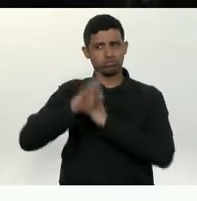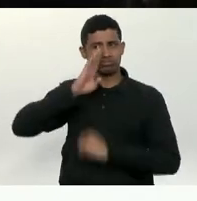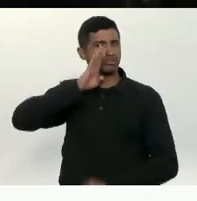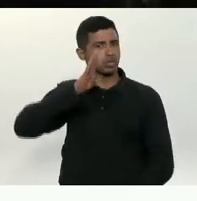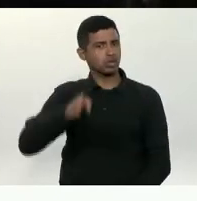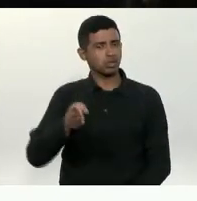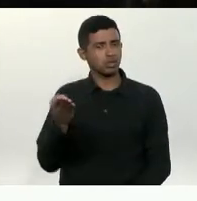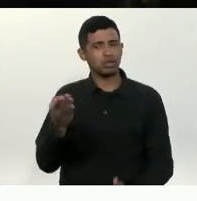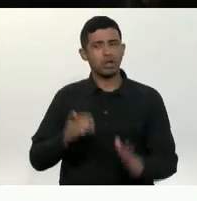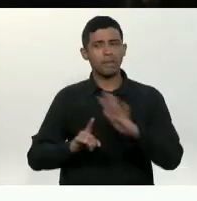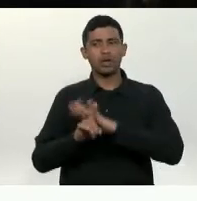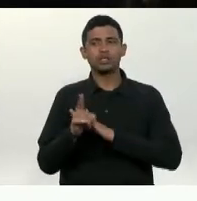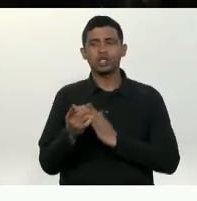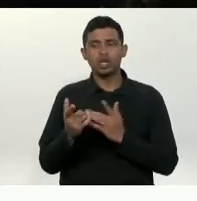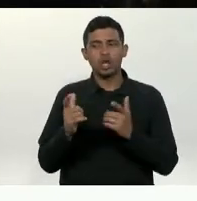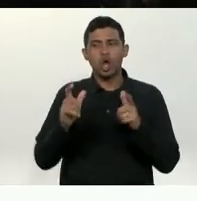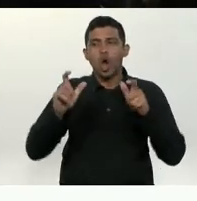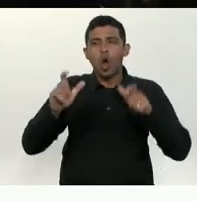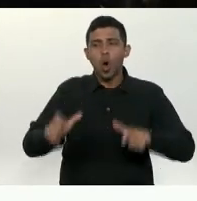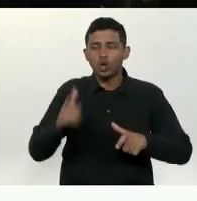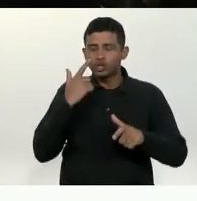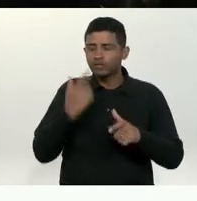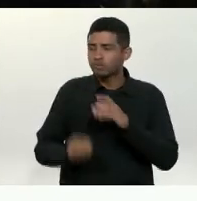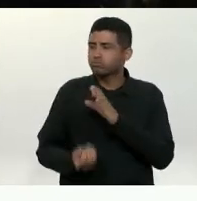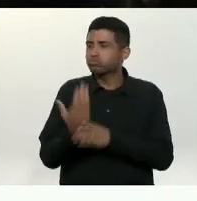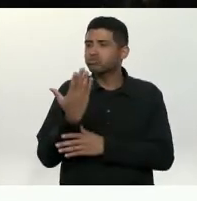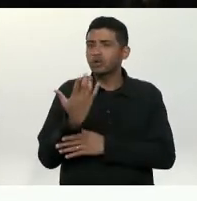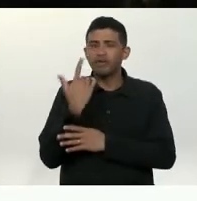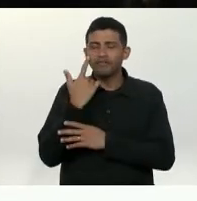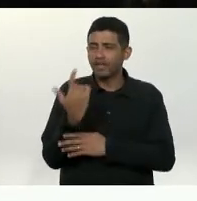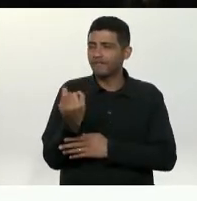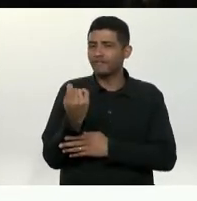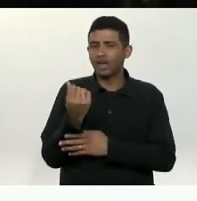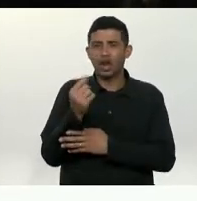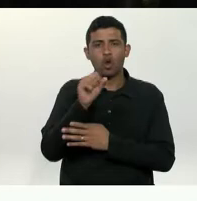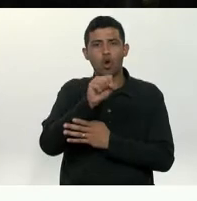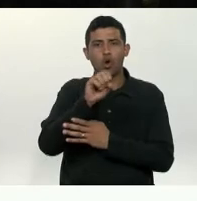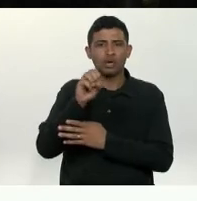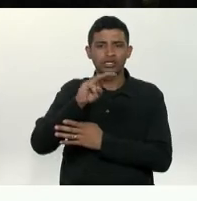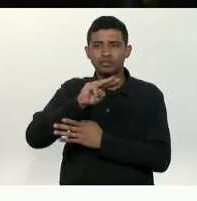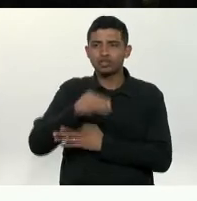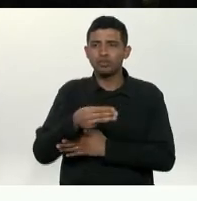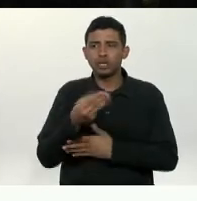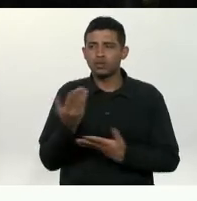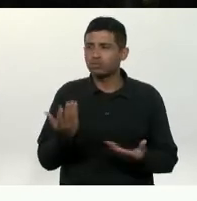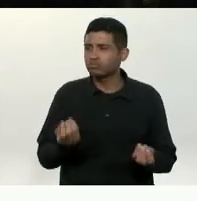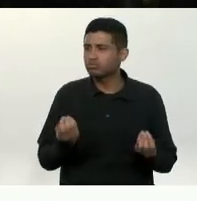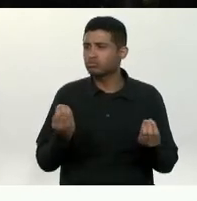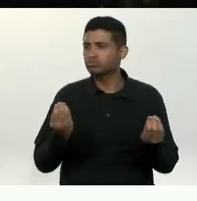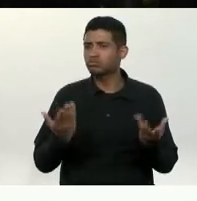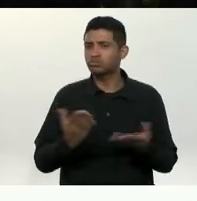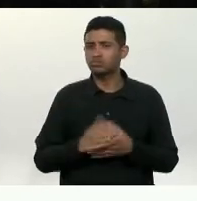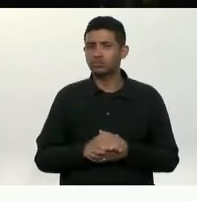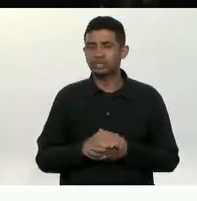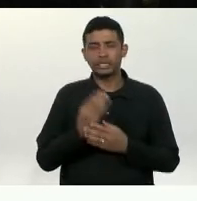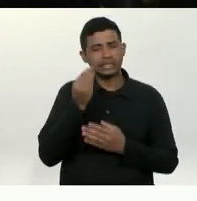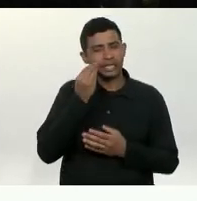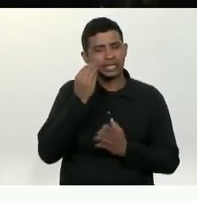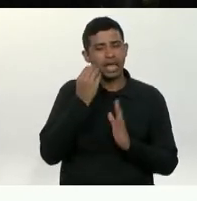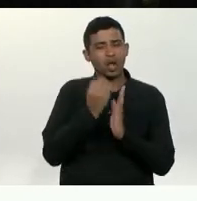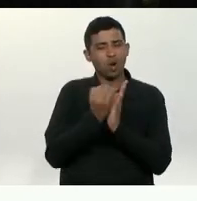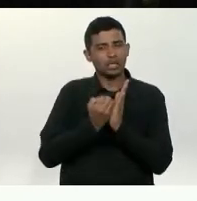incisiva de onde veio o valor de 800 milhões para a renovação dessa